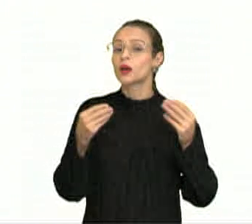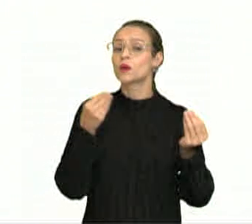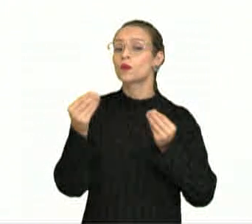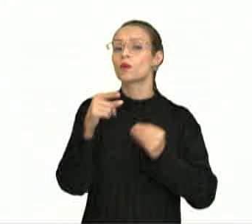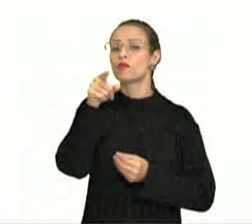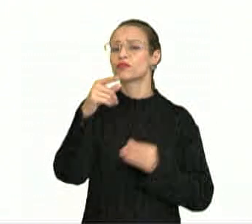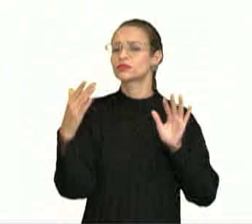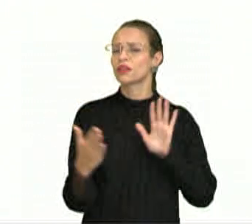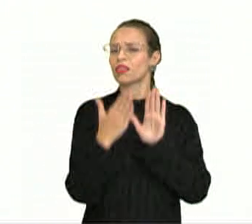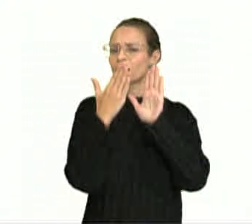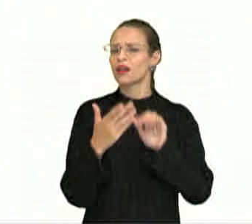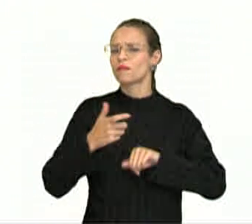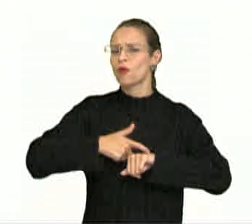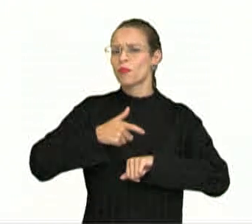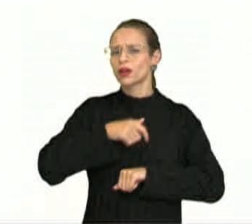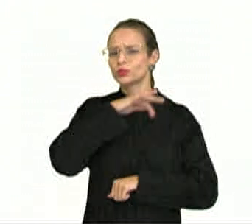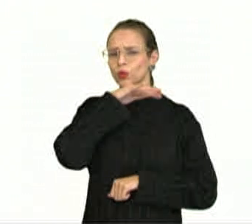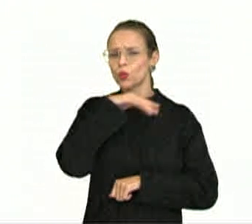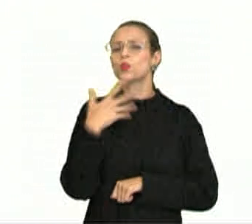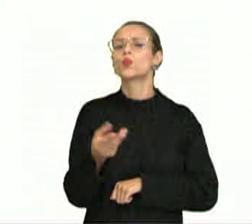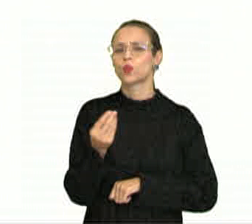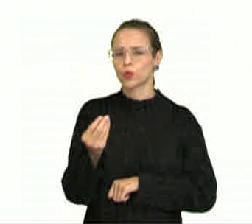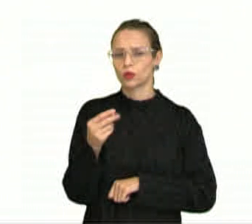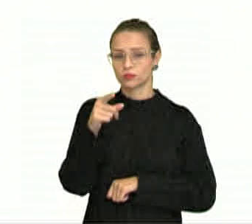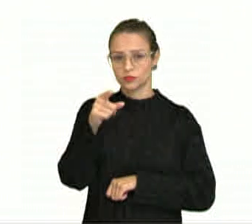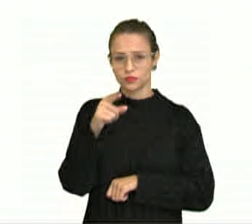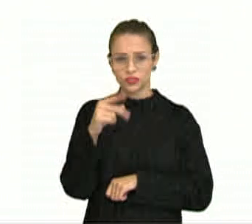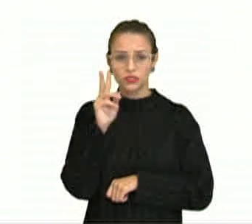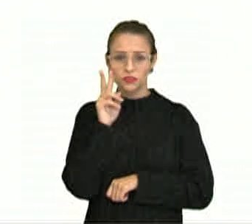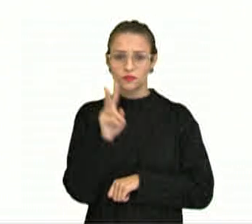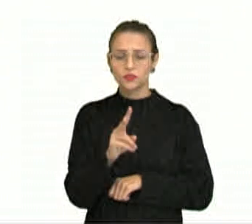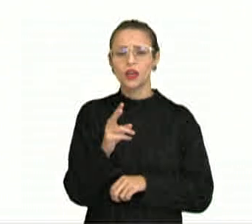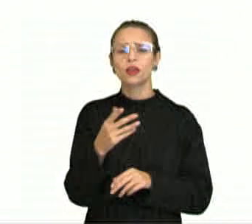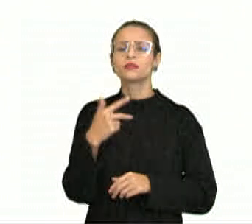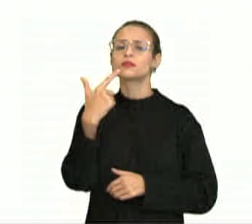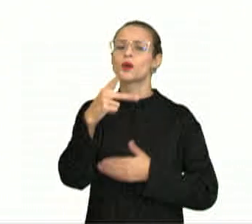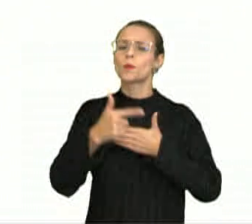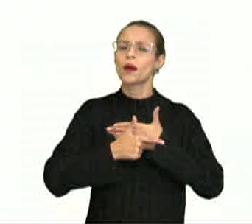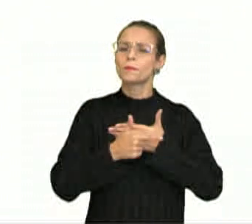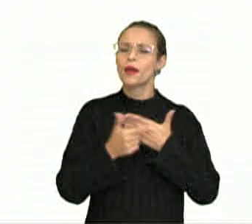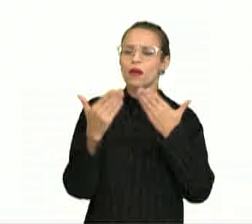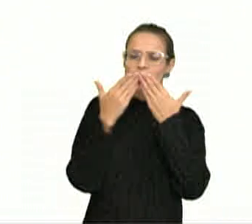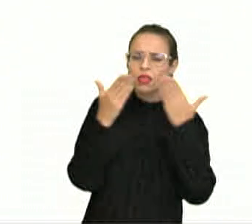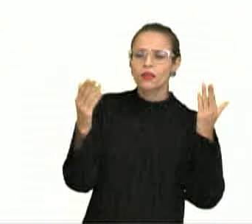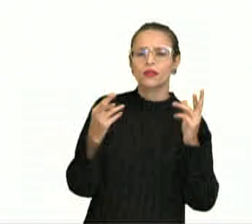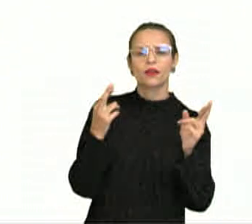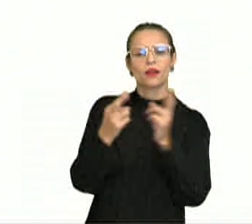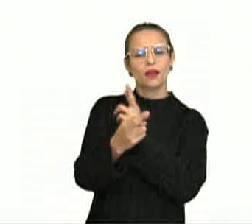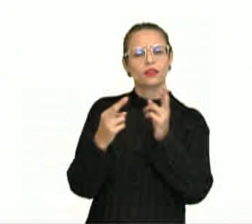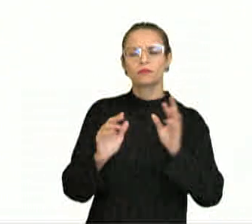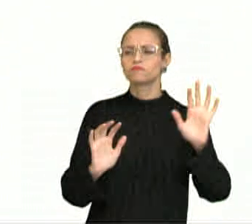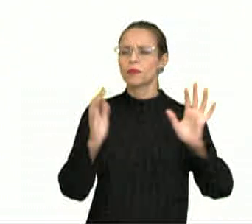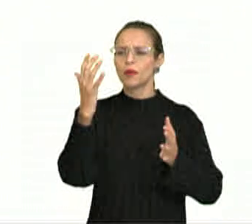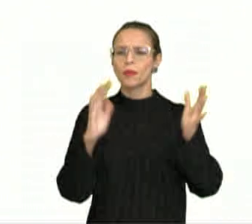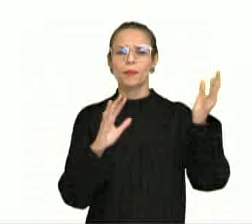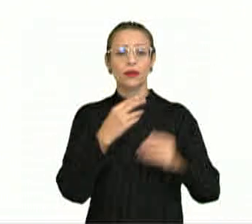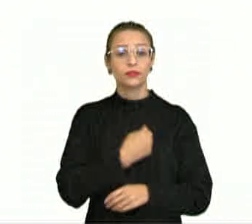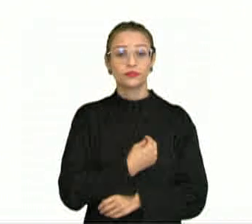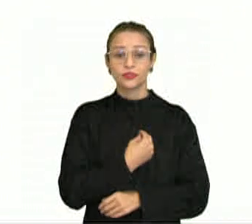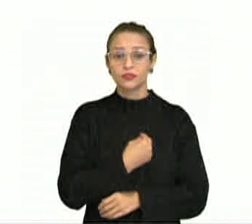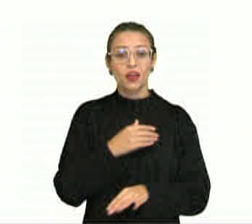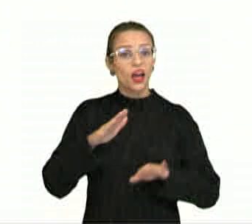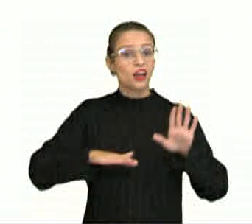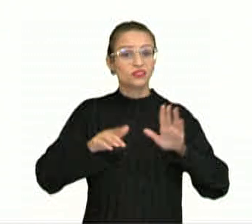tem encarado esses momentos, como você enxerga o seu papel diante dos relacionamentos, expectativas e fatos cotidianos da vida que